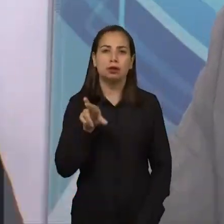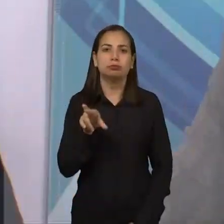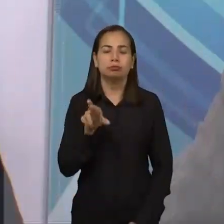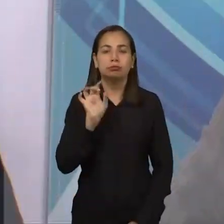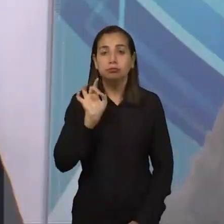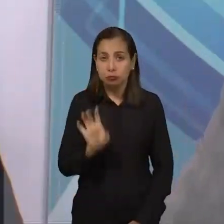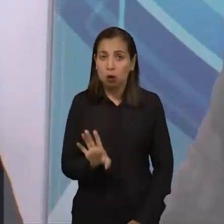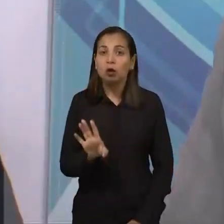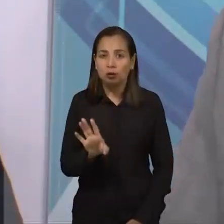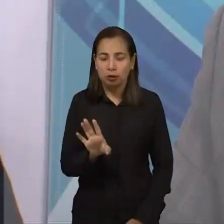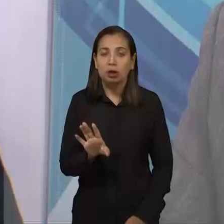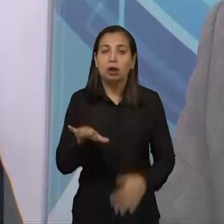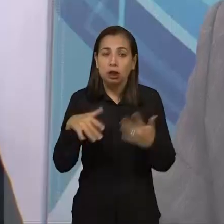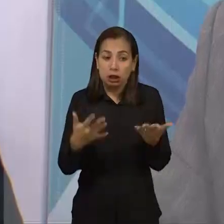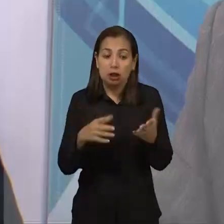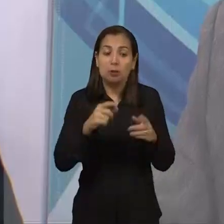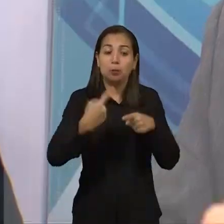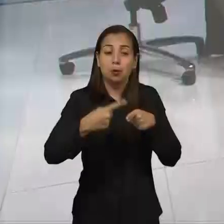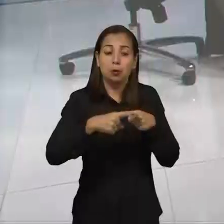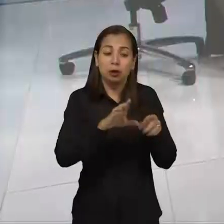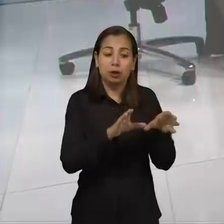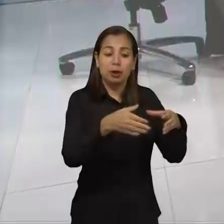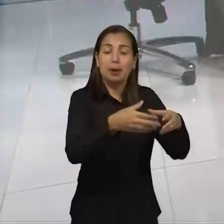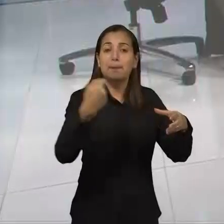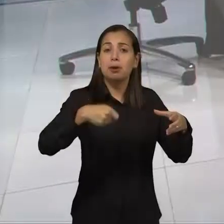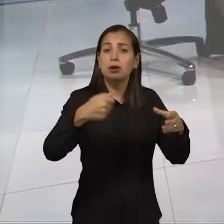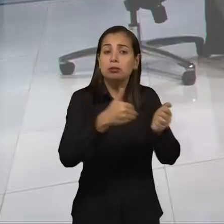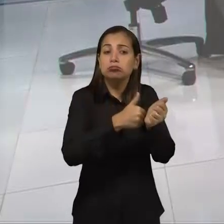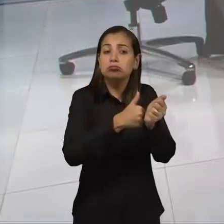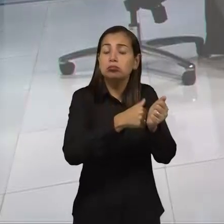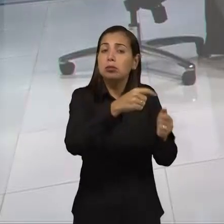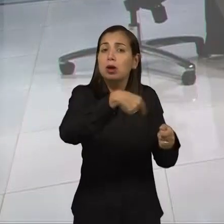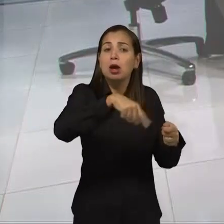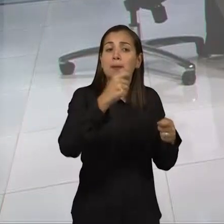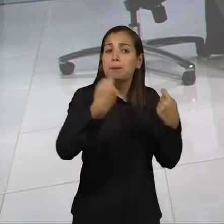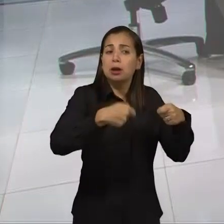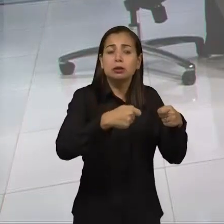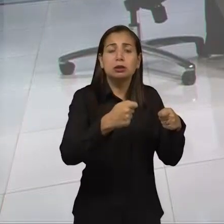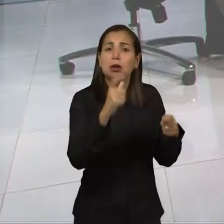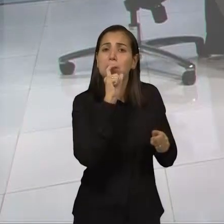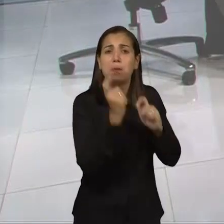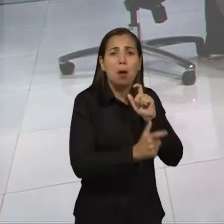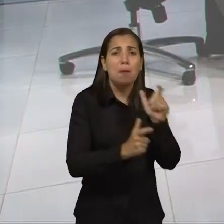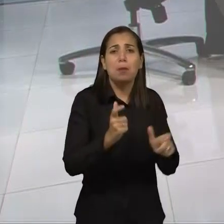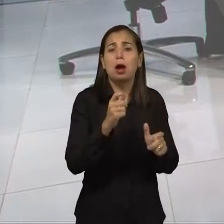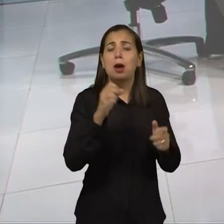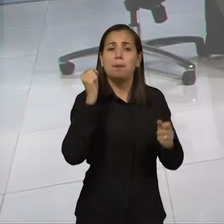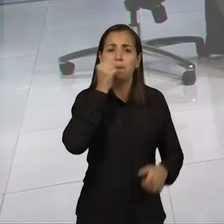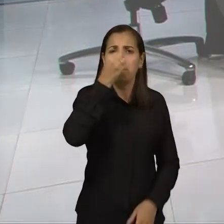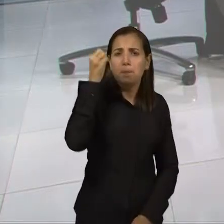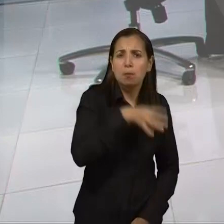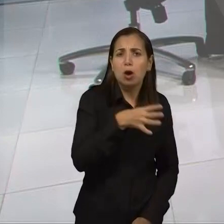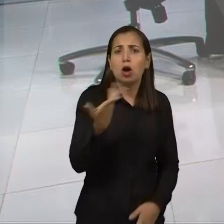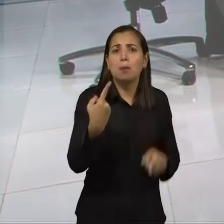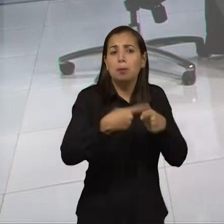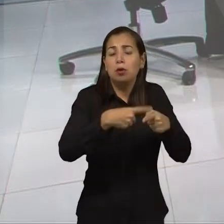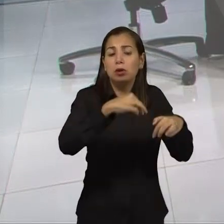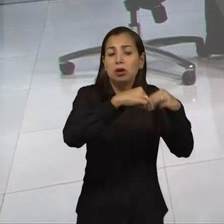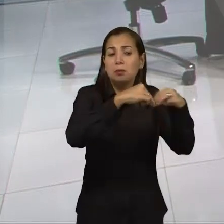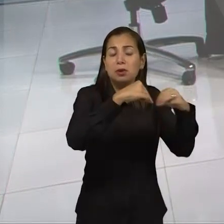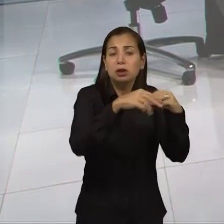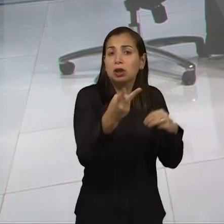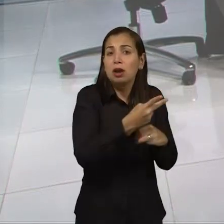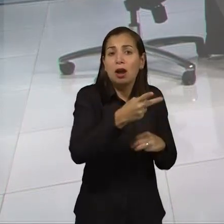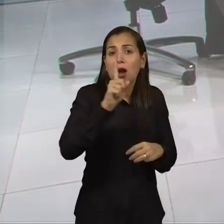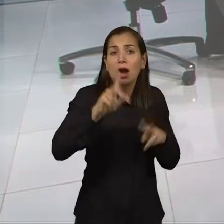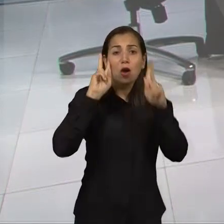naturalmente, nesse ambiente mais restrito, na verdade, claro, aparece de tudo. Você pode xingar, pode fazer isso, porque os ministros, essas pessoas também